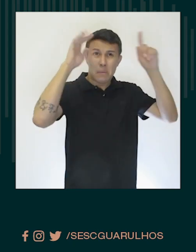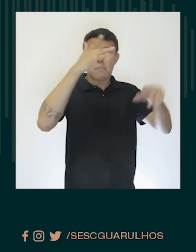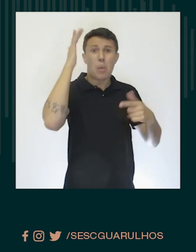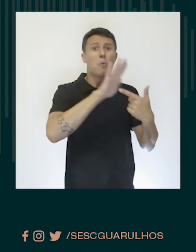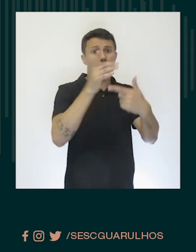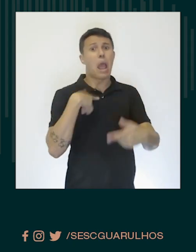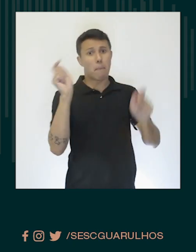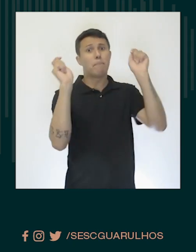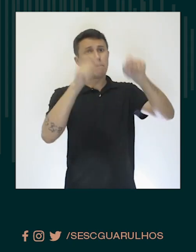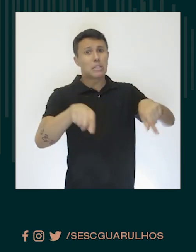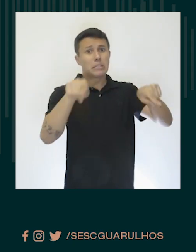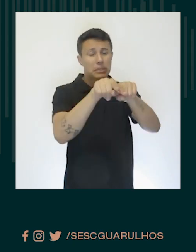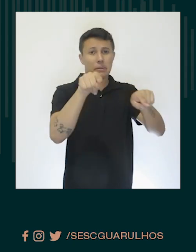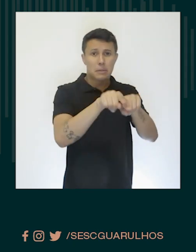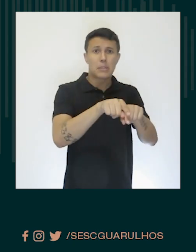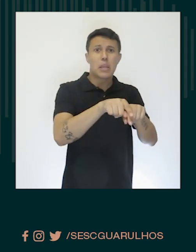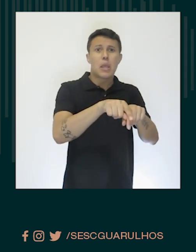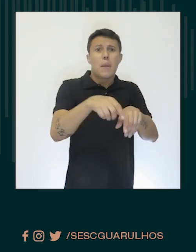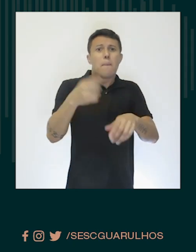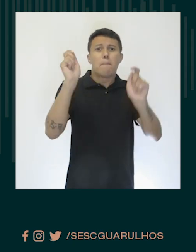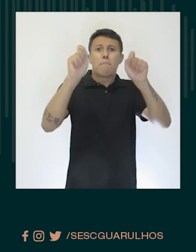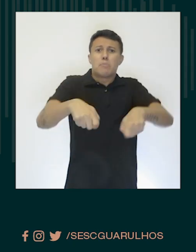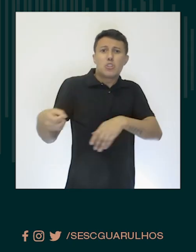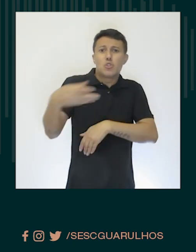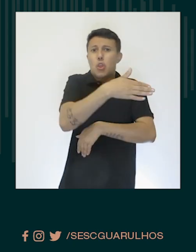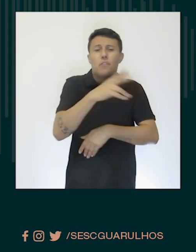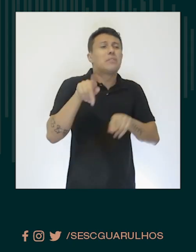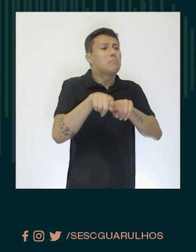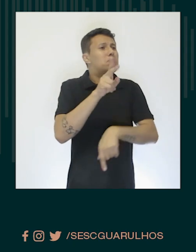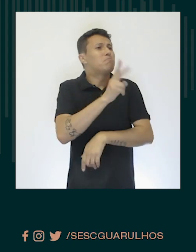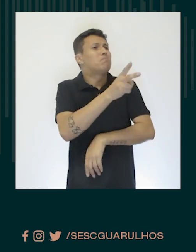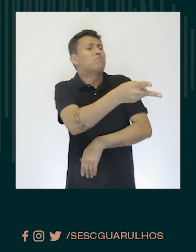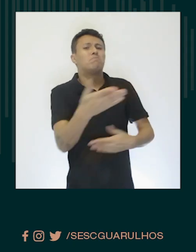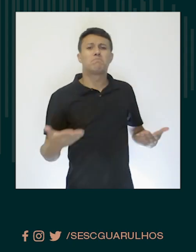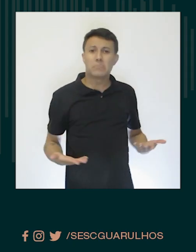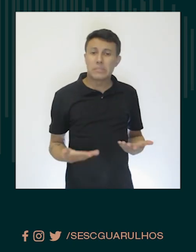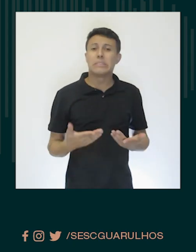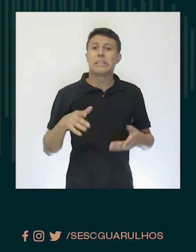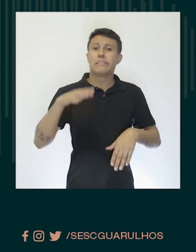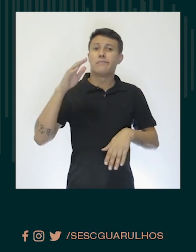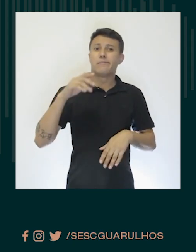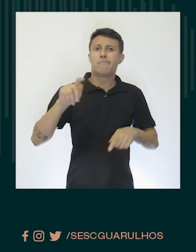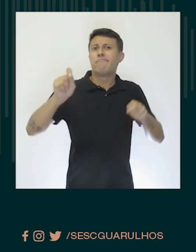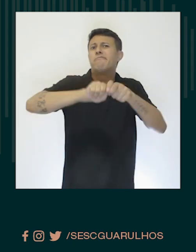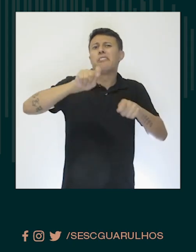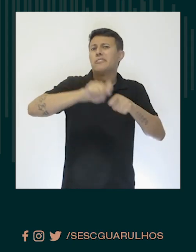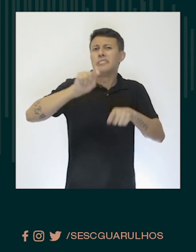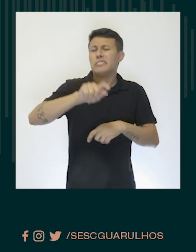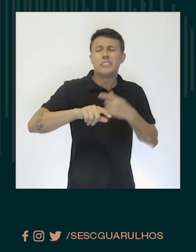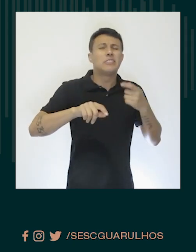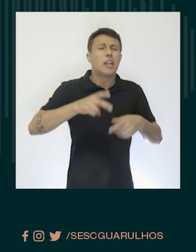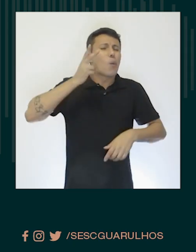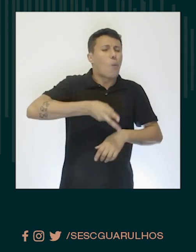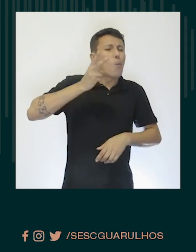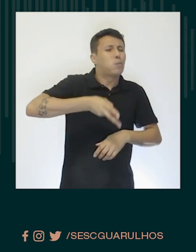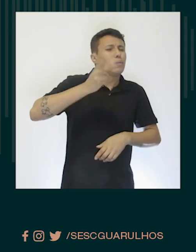criativos mostrarem que é possível novas possibilidades, continuar. Fazendo o que a gente